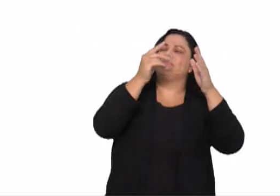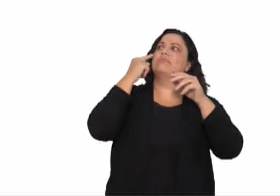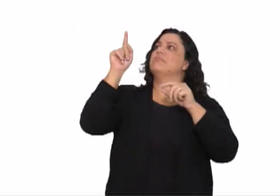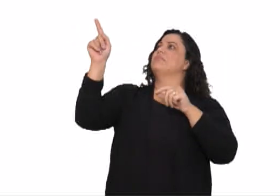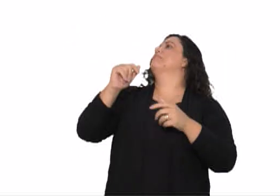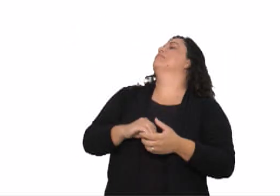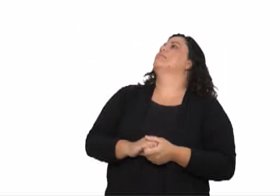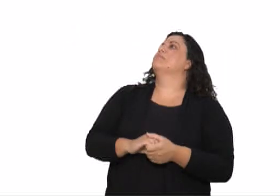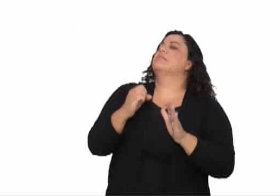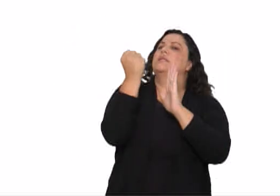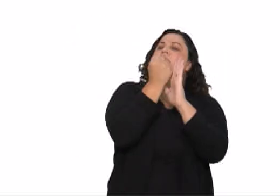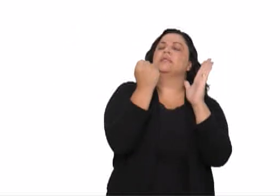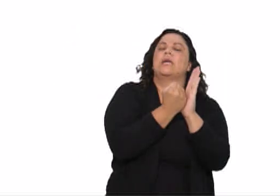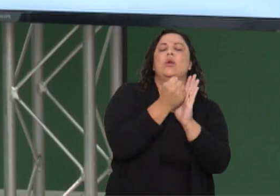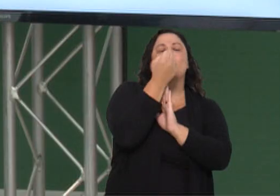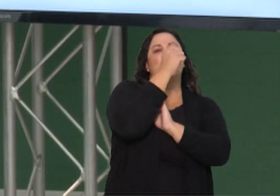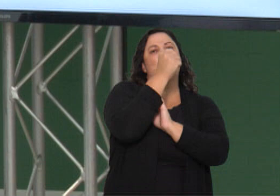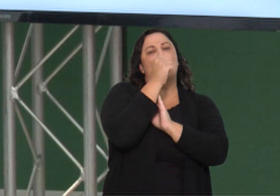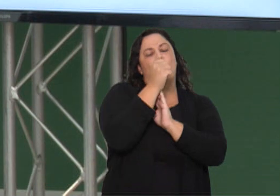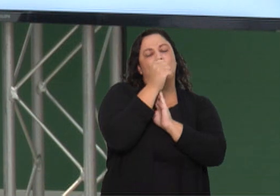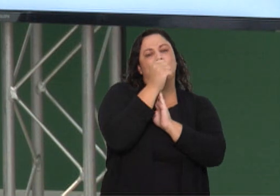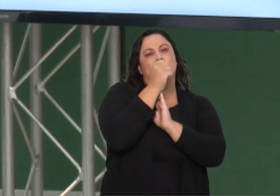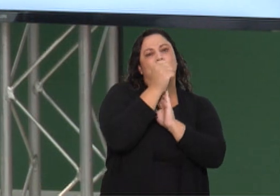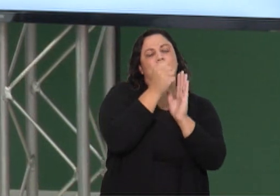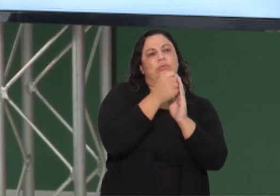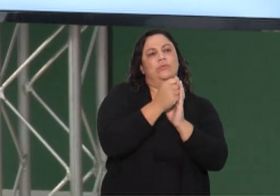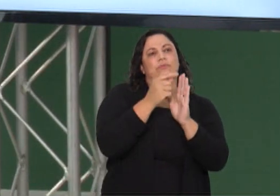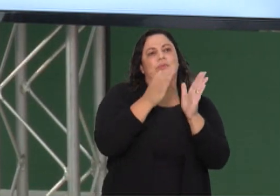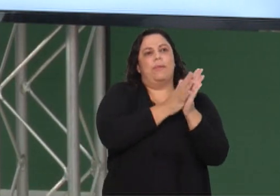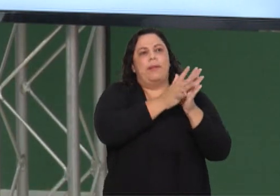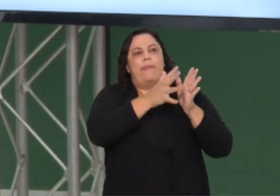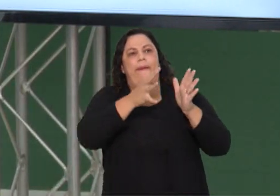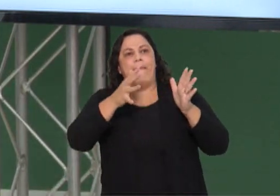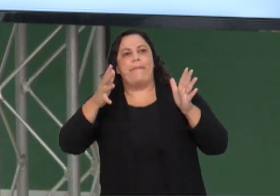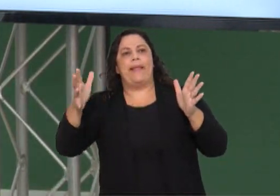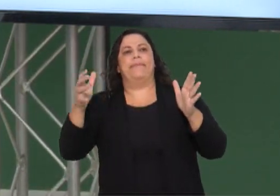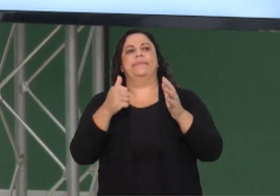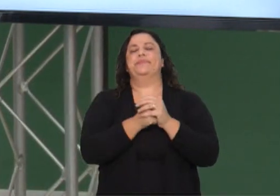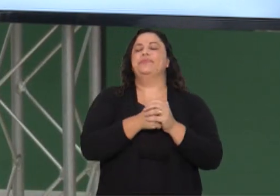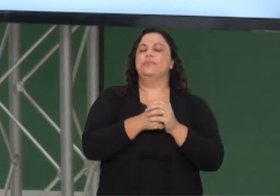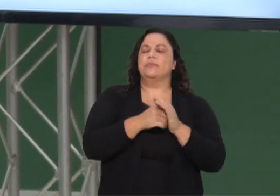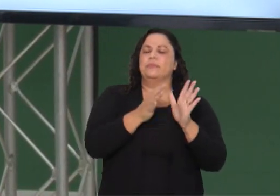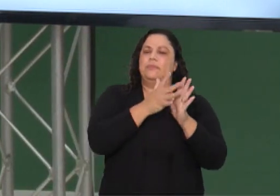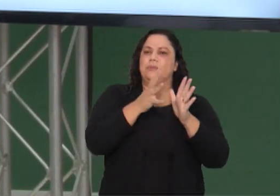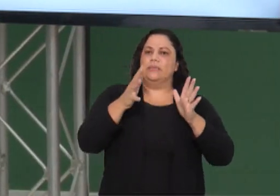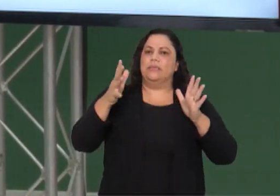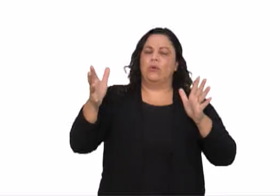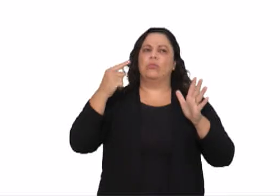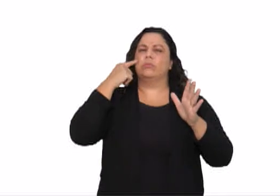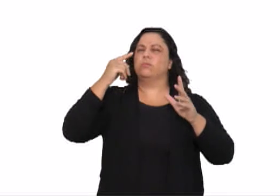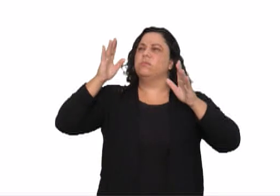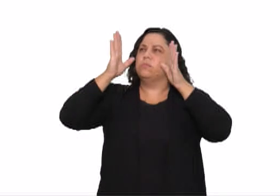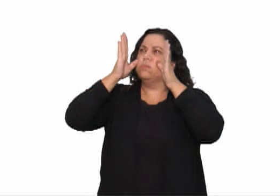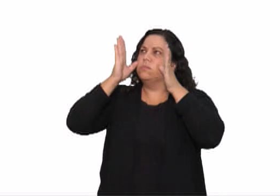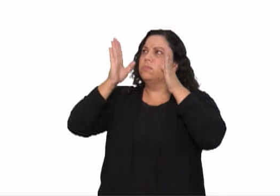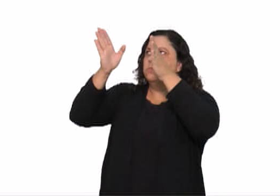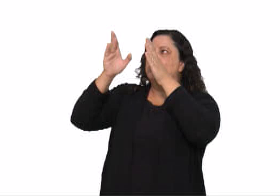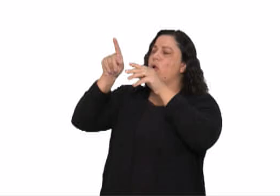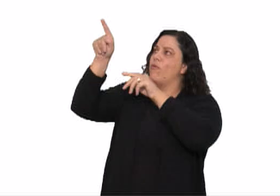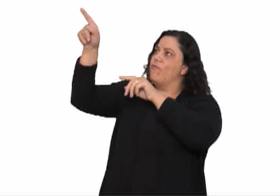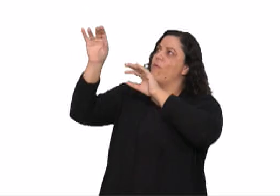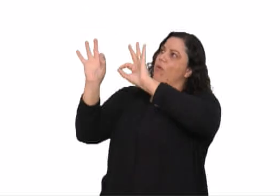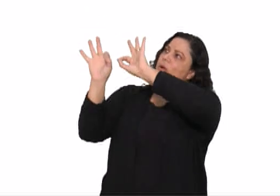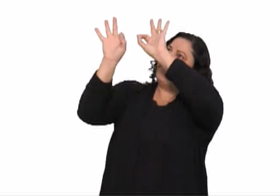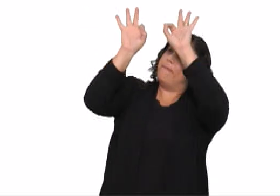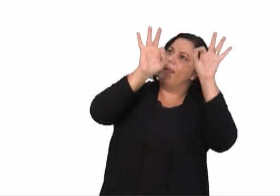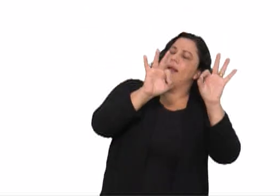V, a Grécia começou aqui, bem no miolo aqui, a galera do estúdio dando aquele foco pra gente. Olha lá. Pegando bem aqui no